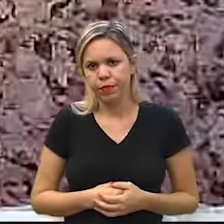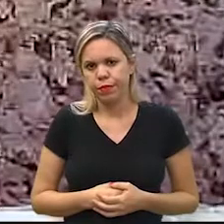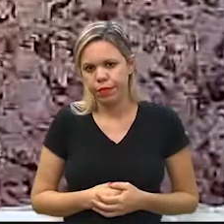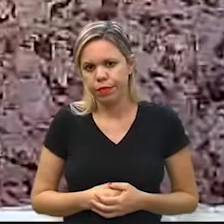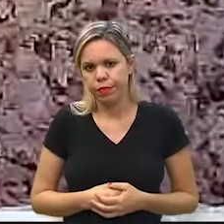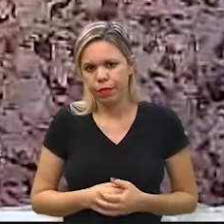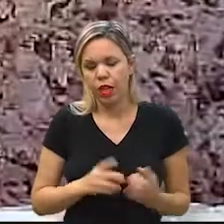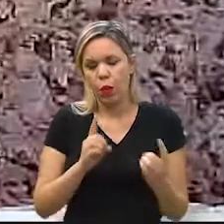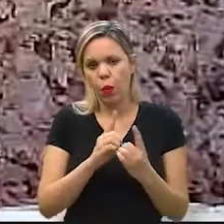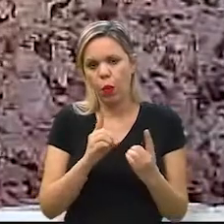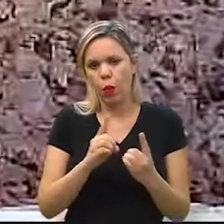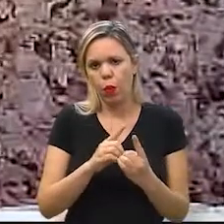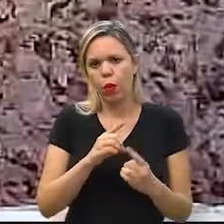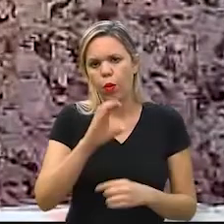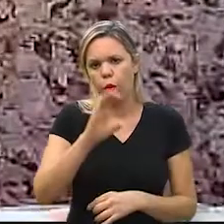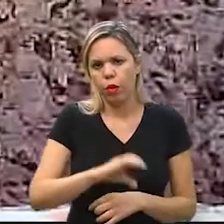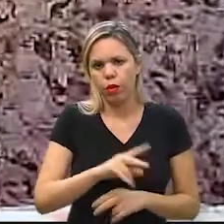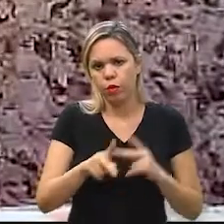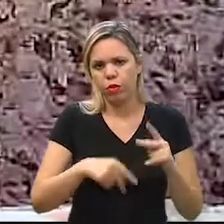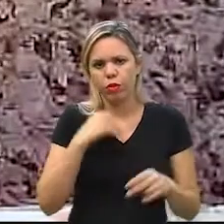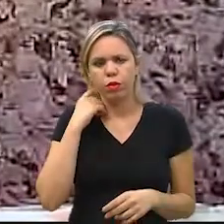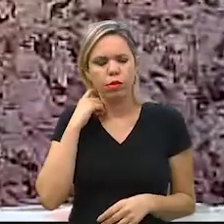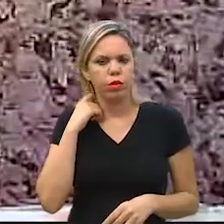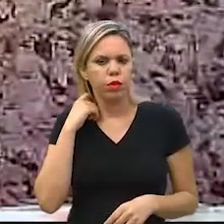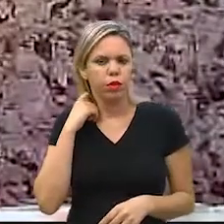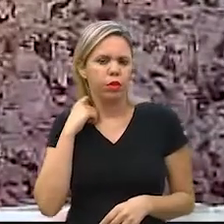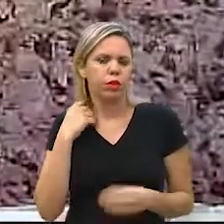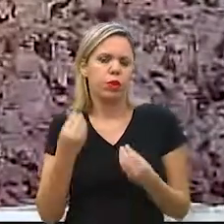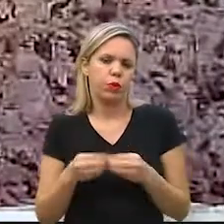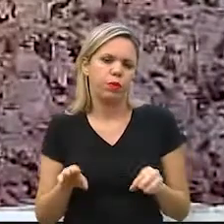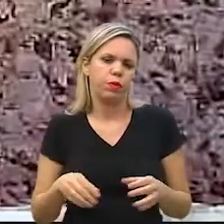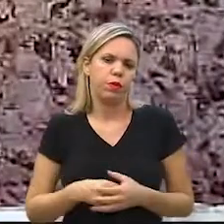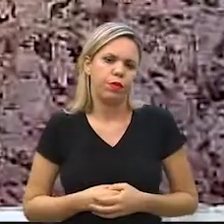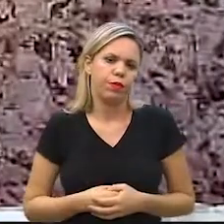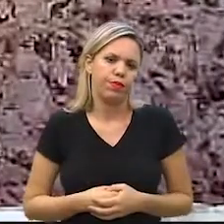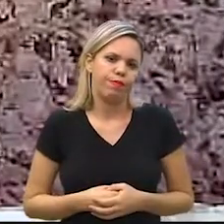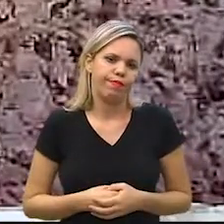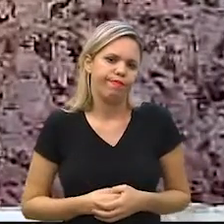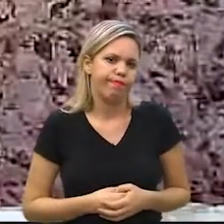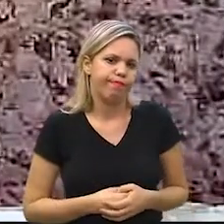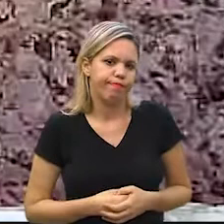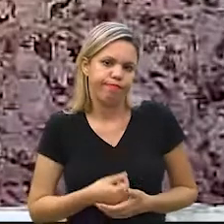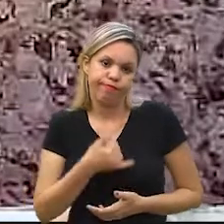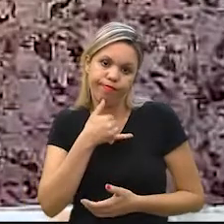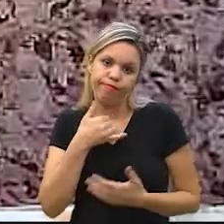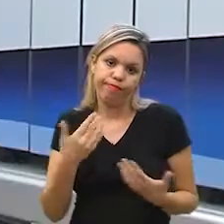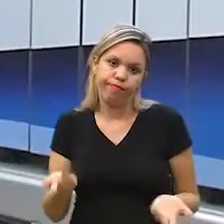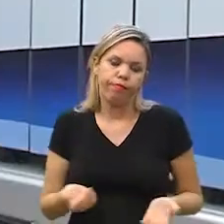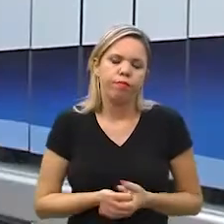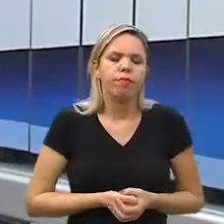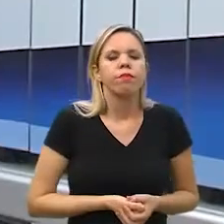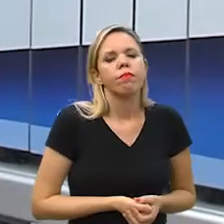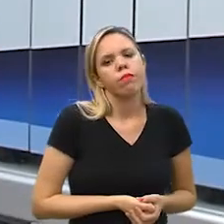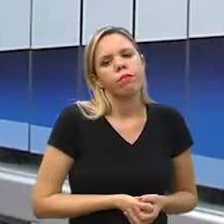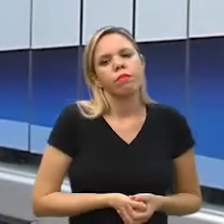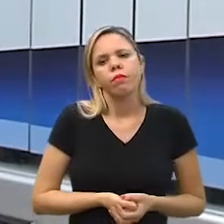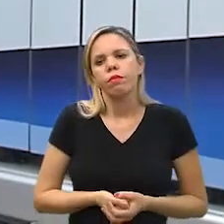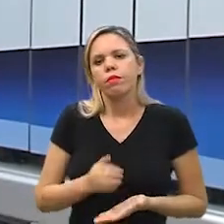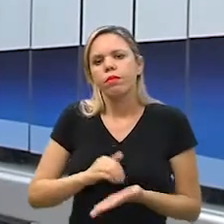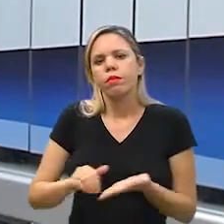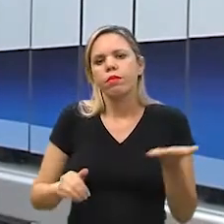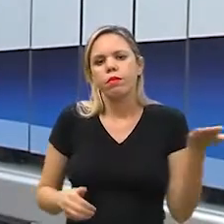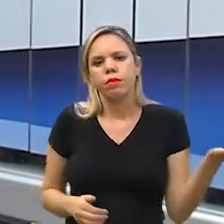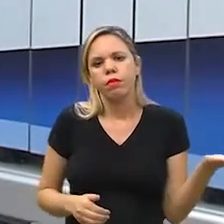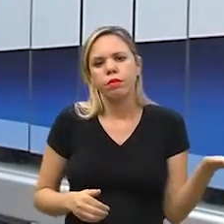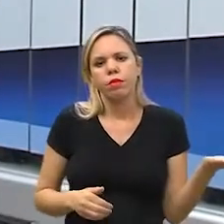é o atendimento aos cidadãos que vai ficar mais prejudicado, né? Infelizmente. Secretário,